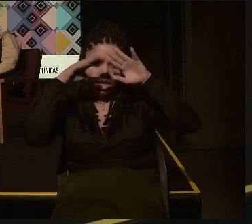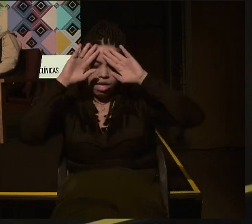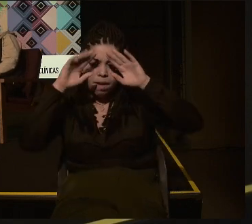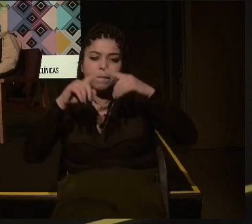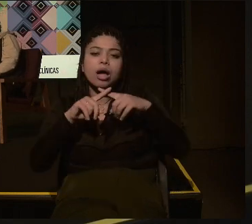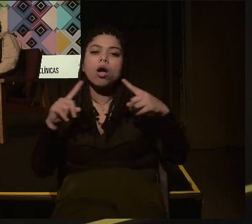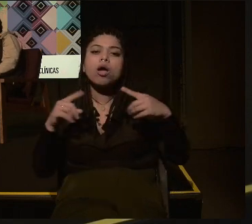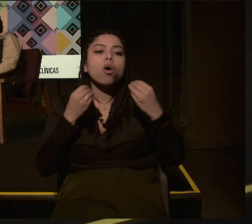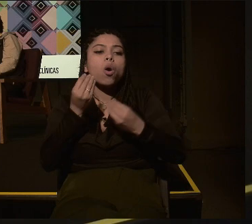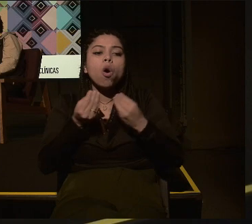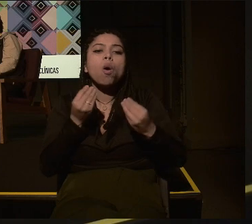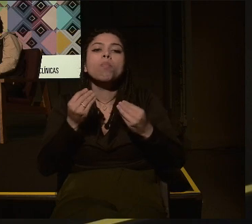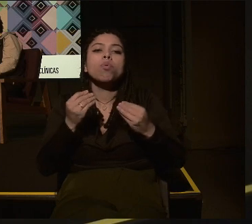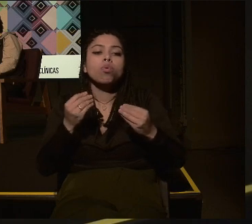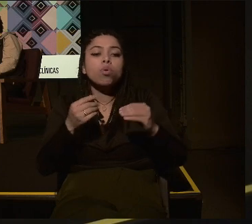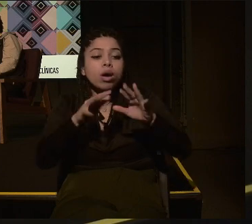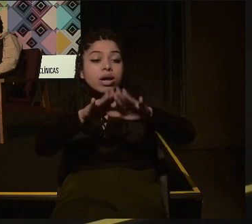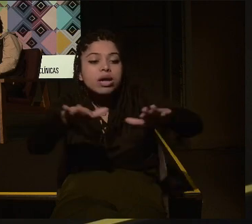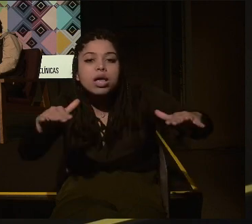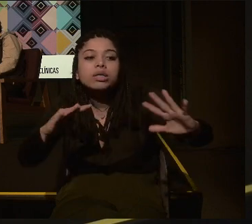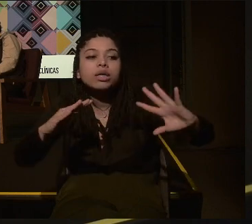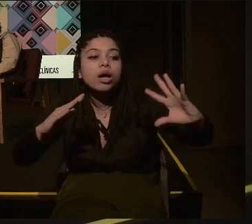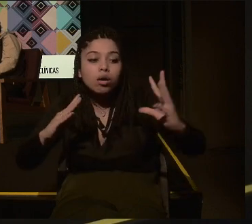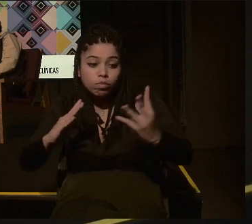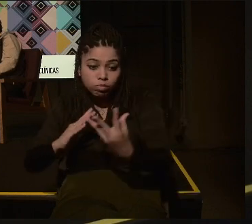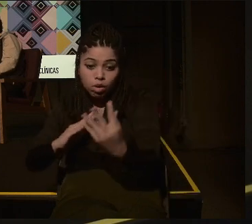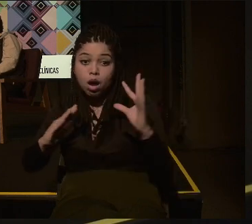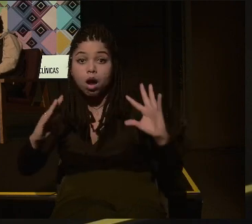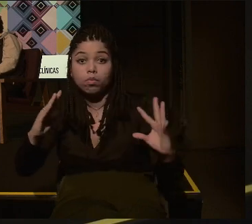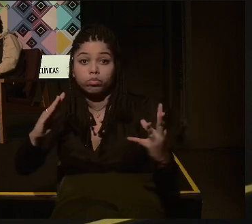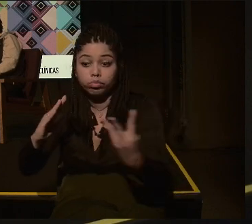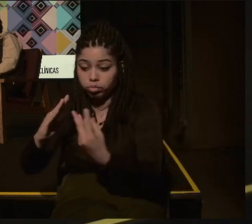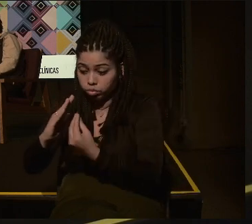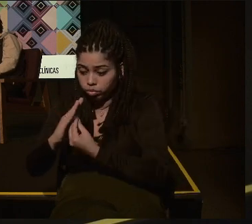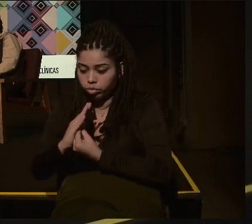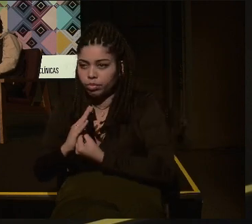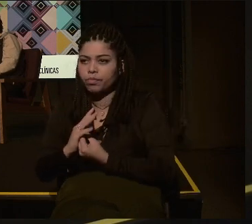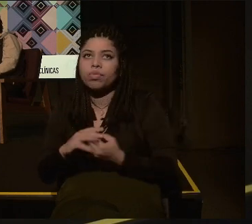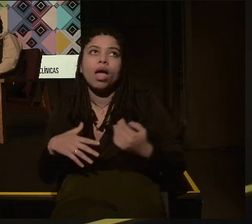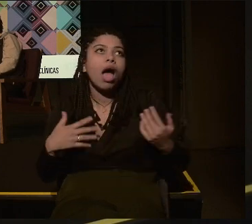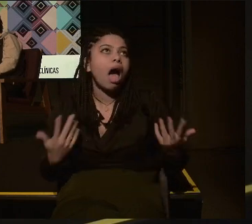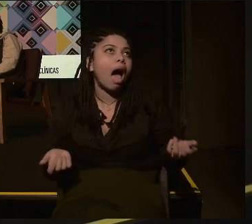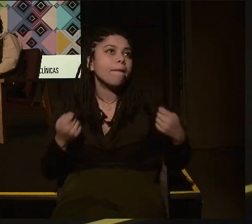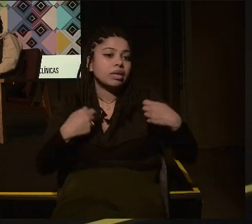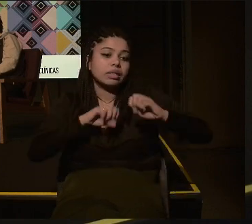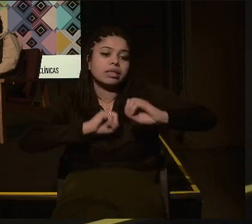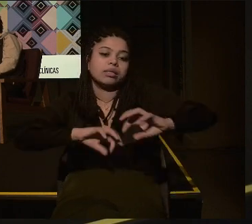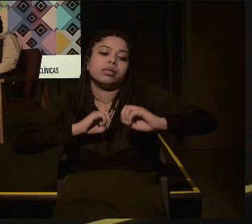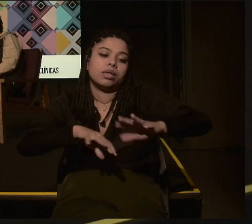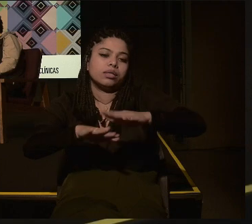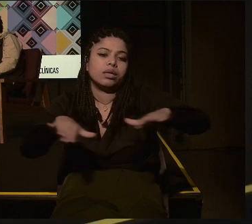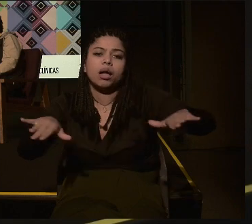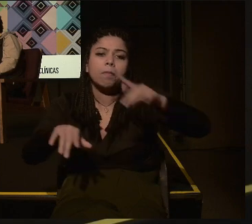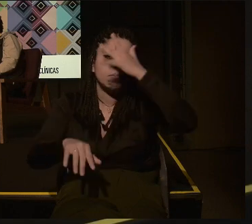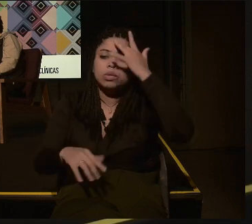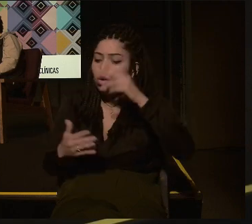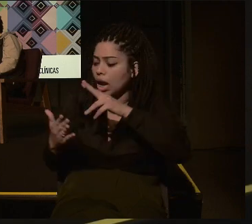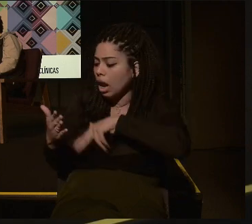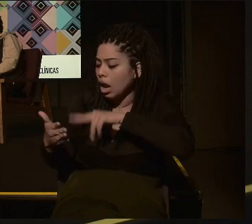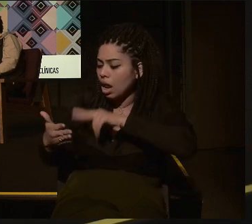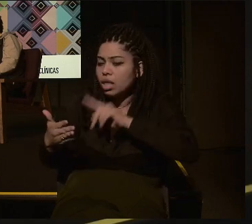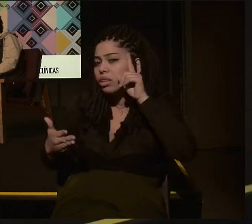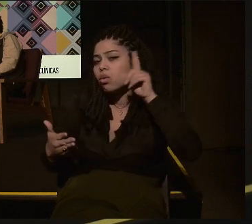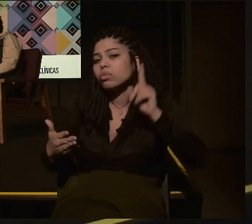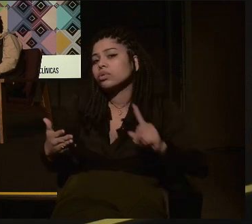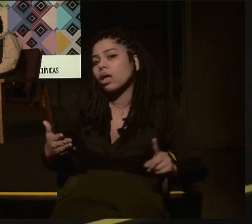gente faz esse aquilombamento com crianças, né? Que não tem de fato, a gente até fica, é letramento racial, tá aí, quem não sabe ler? Né?